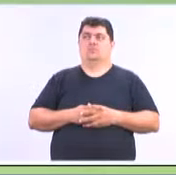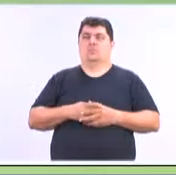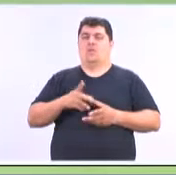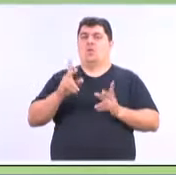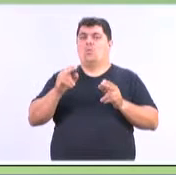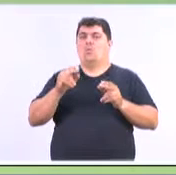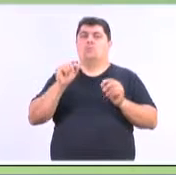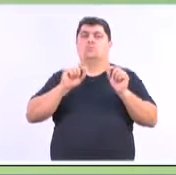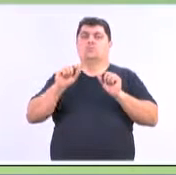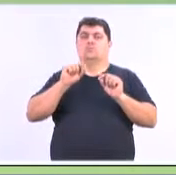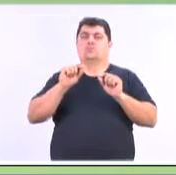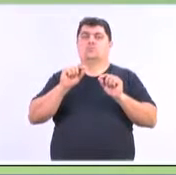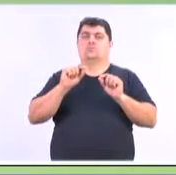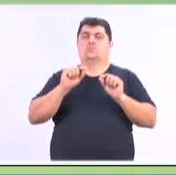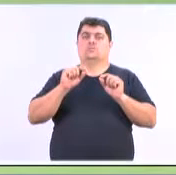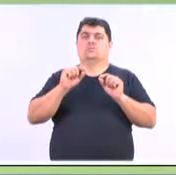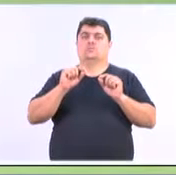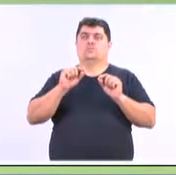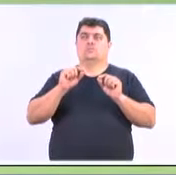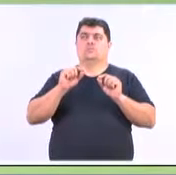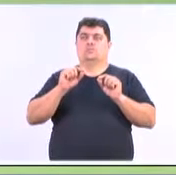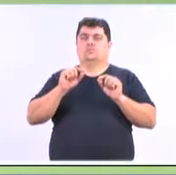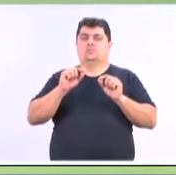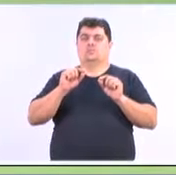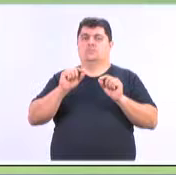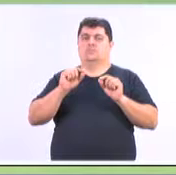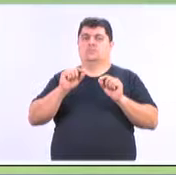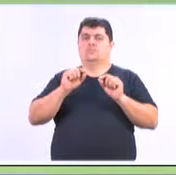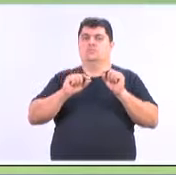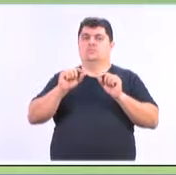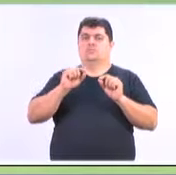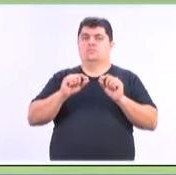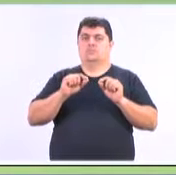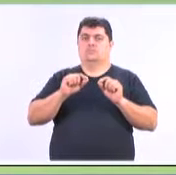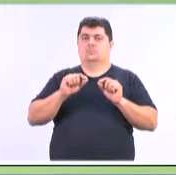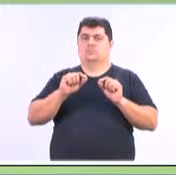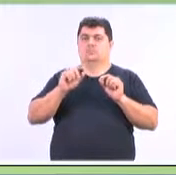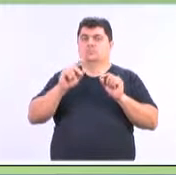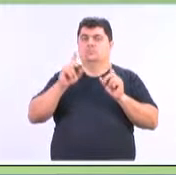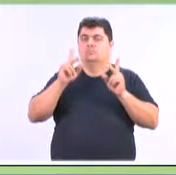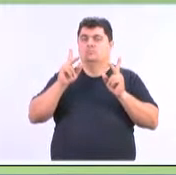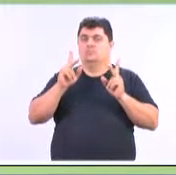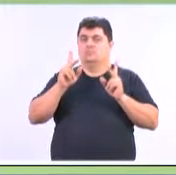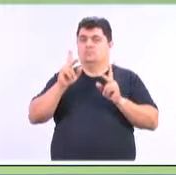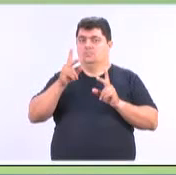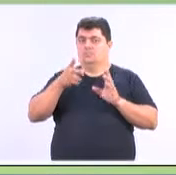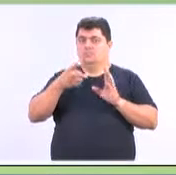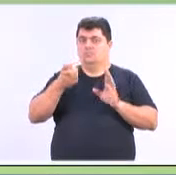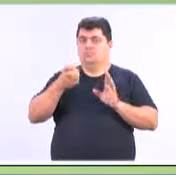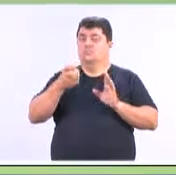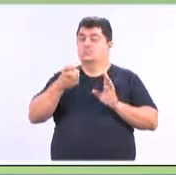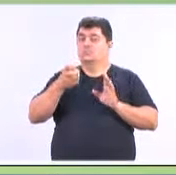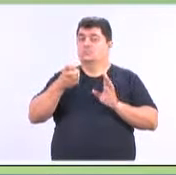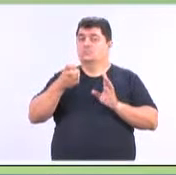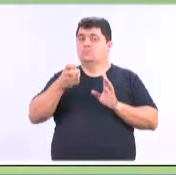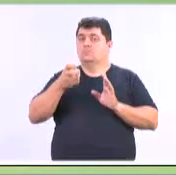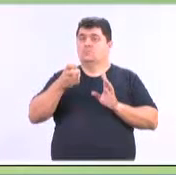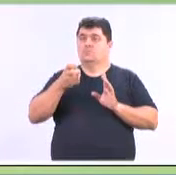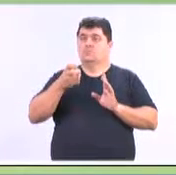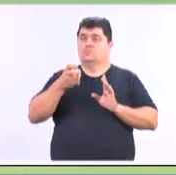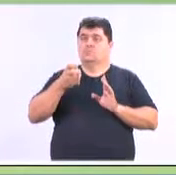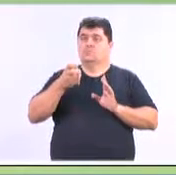tenho o quê? Isso aqui é igual ao quê? Receita líquida menos custos das vendas é igual a mim, é igual ao quê? É igual ao